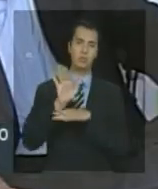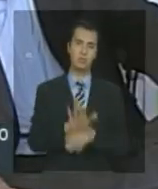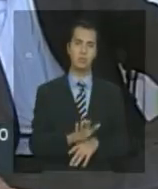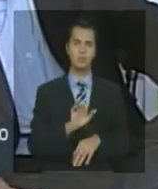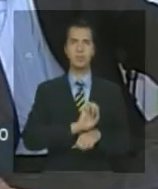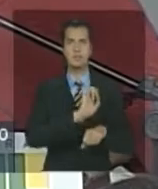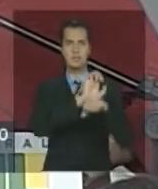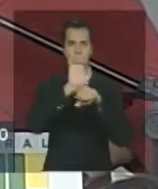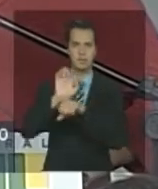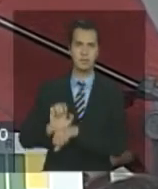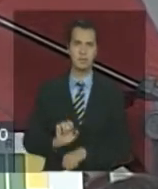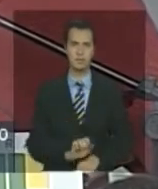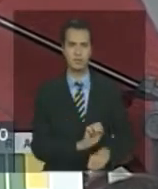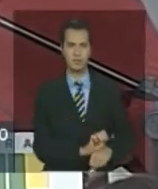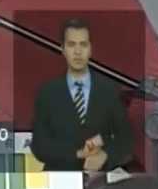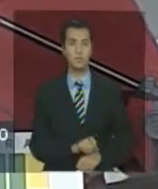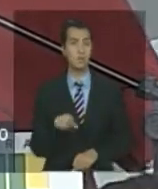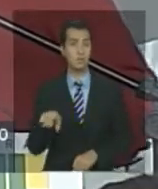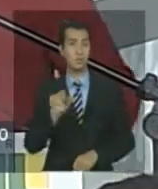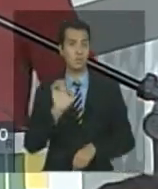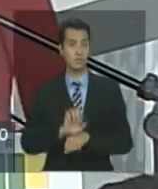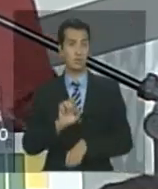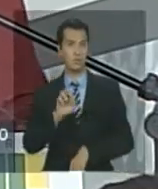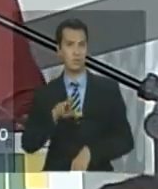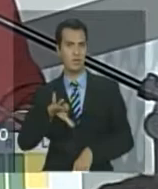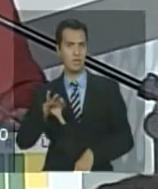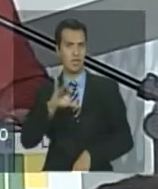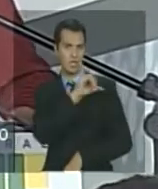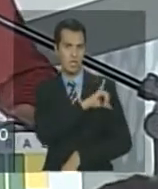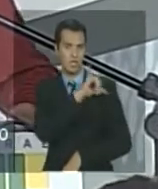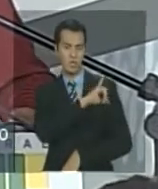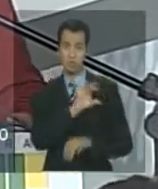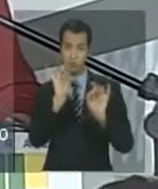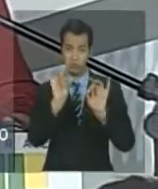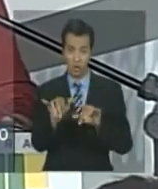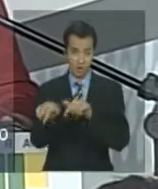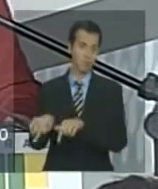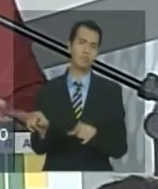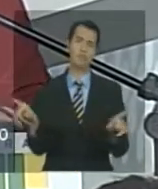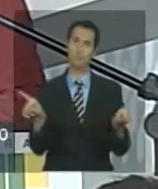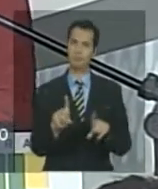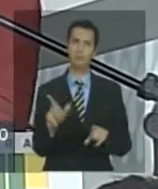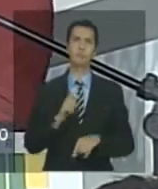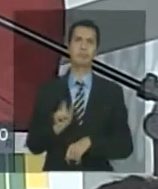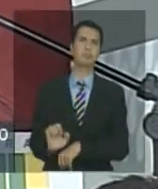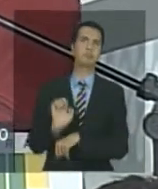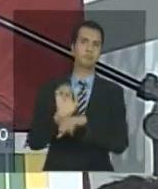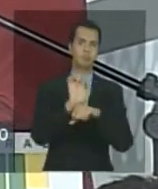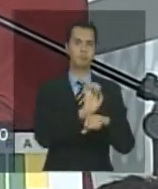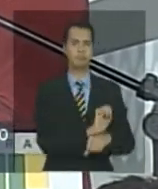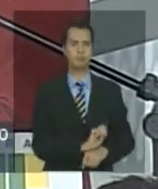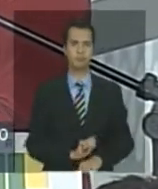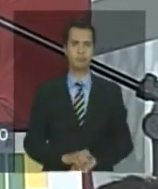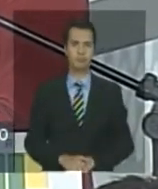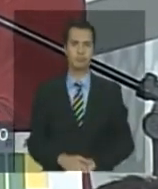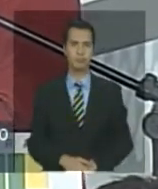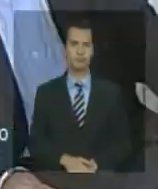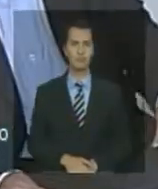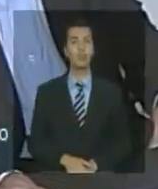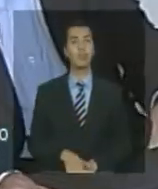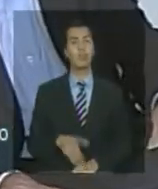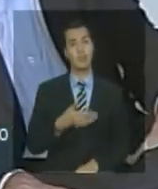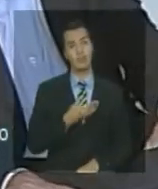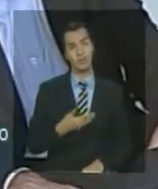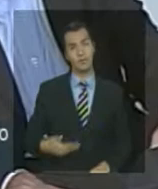Aí não é só do Rio de Janeiro, Sérgio, mas eu acredito, como ele está mais perto, você saiba primeiro.